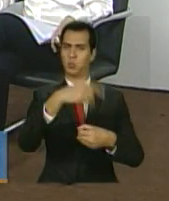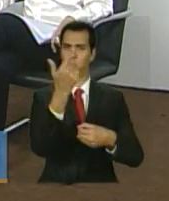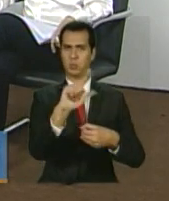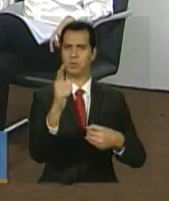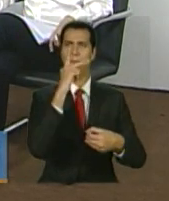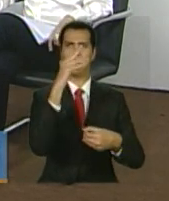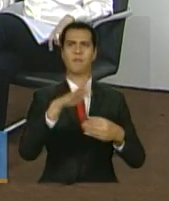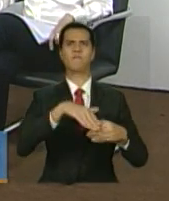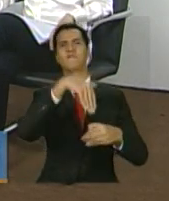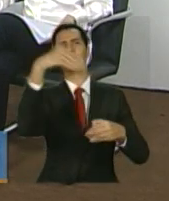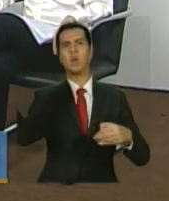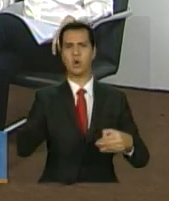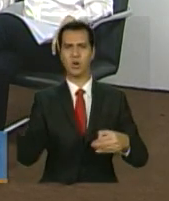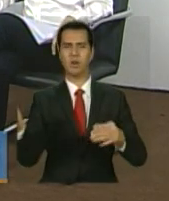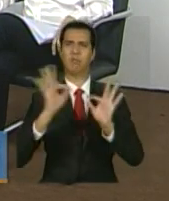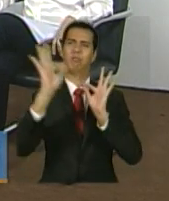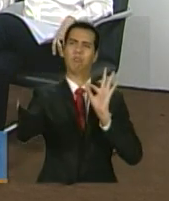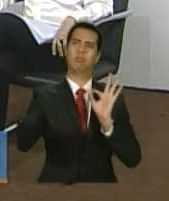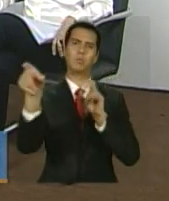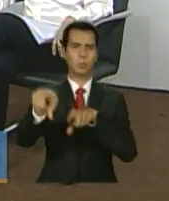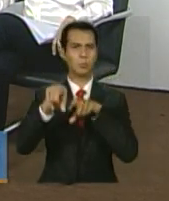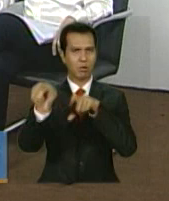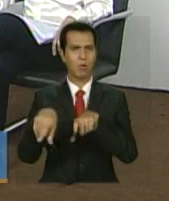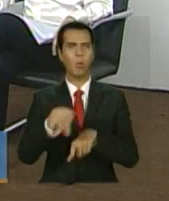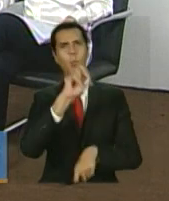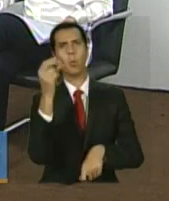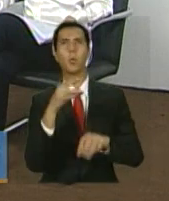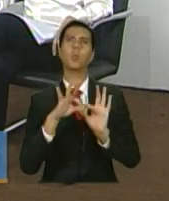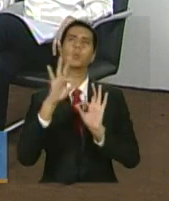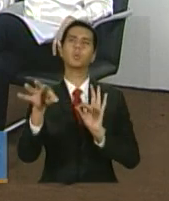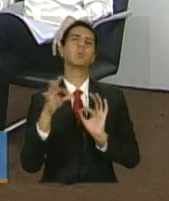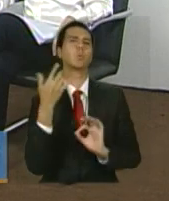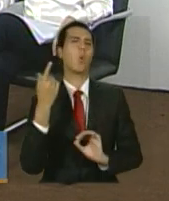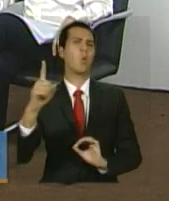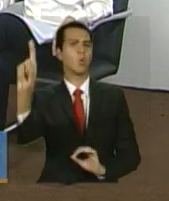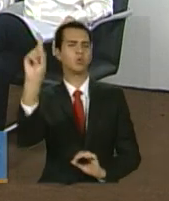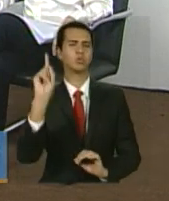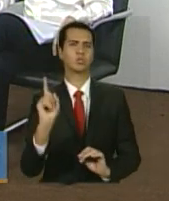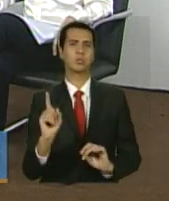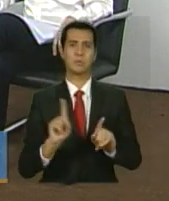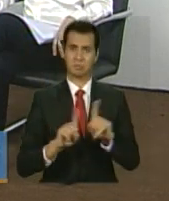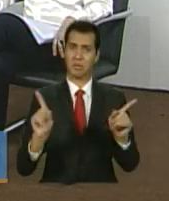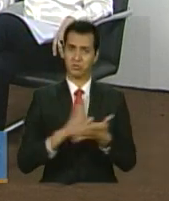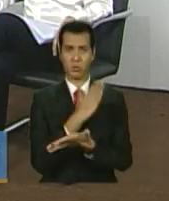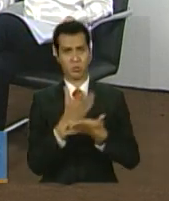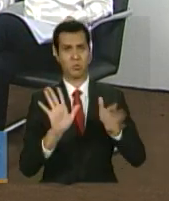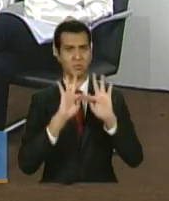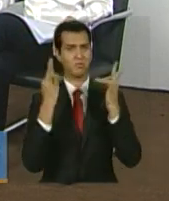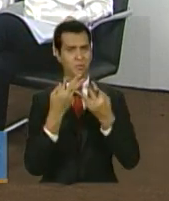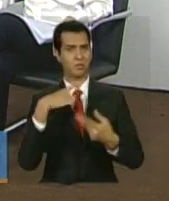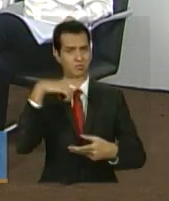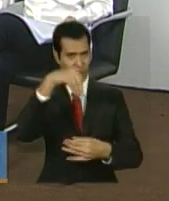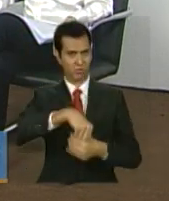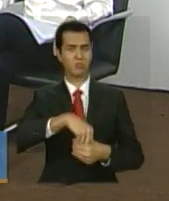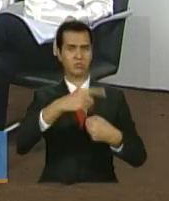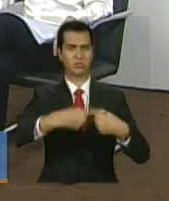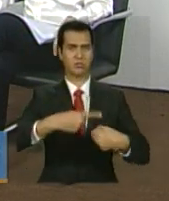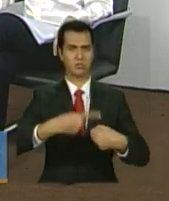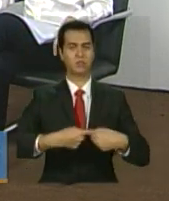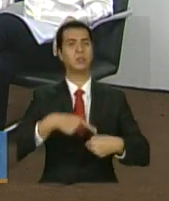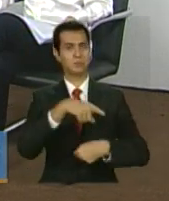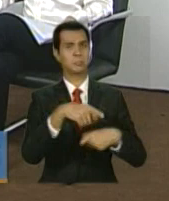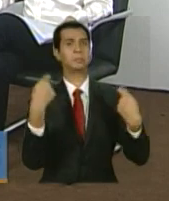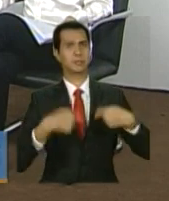sempre associa que essas famílias estão em zonas rurais ou em zonas de difícil acesso, mas há famílias que estão na área urbana e que Na área precisam de urbana,